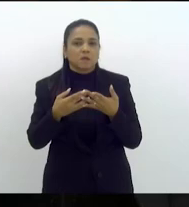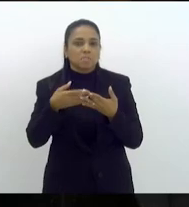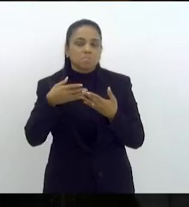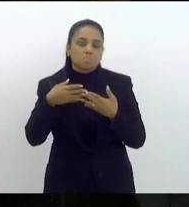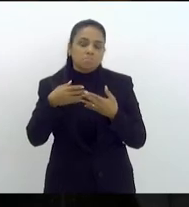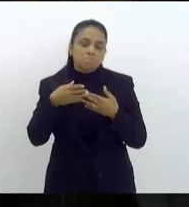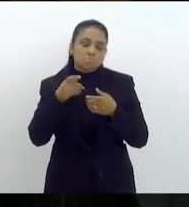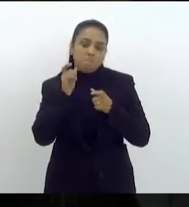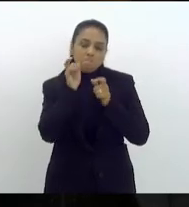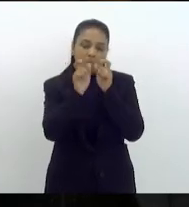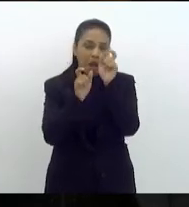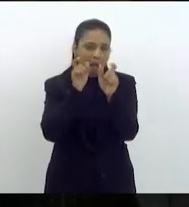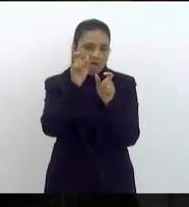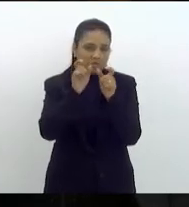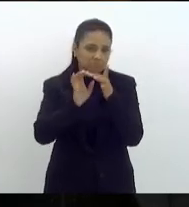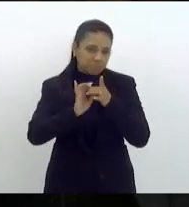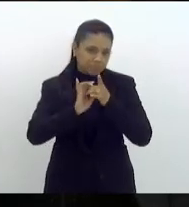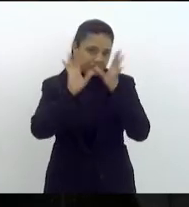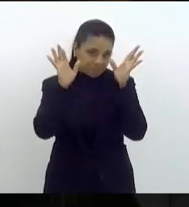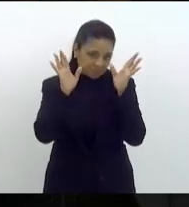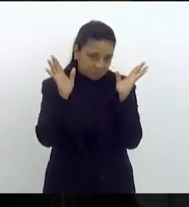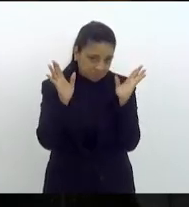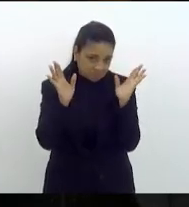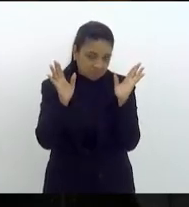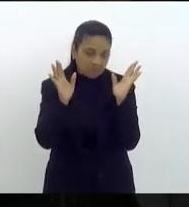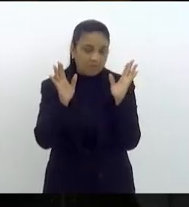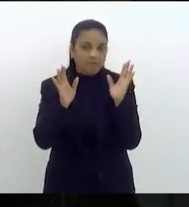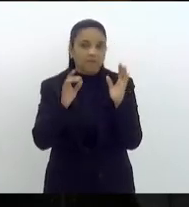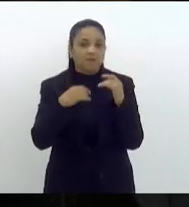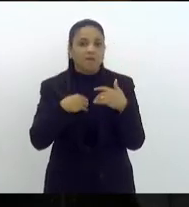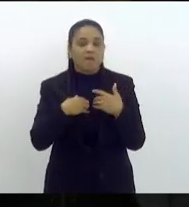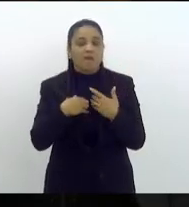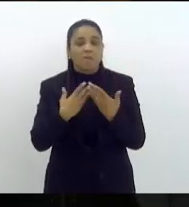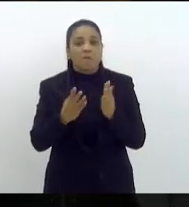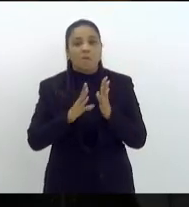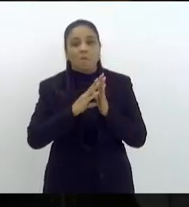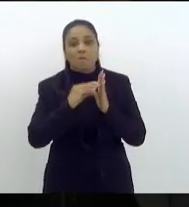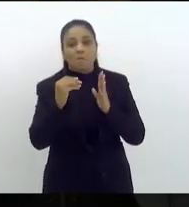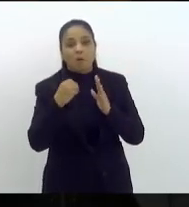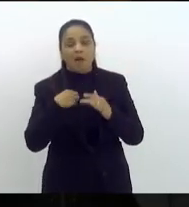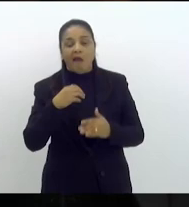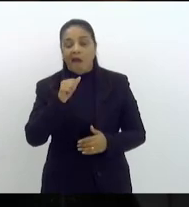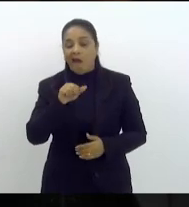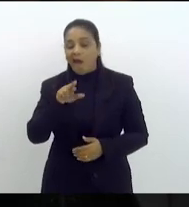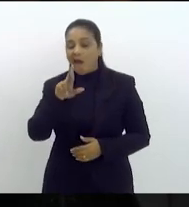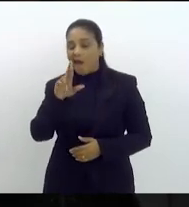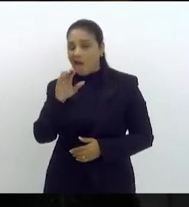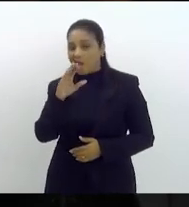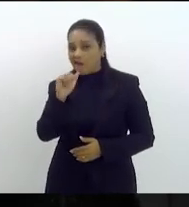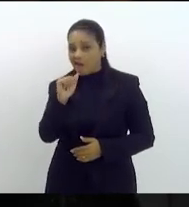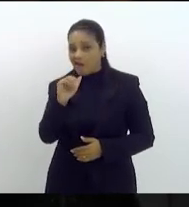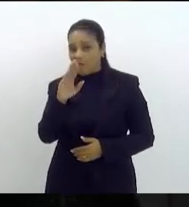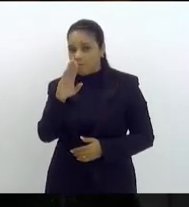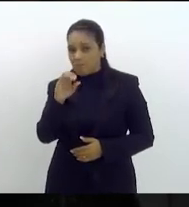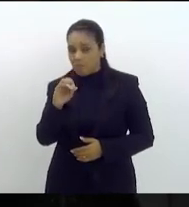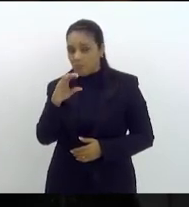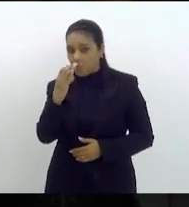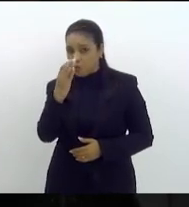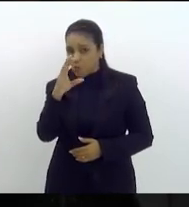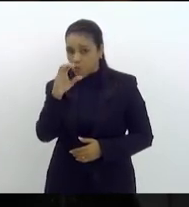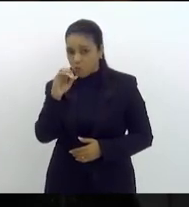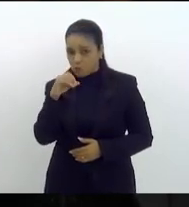lançadas ao vento tá na moda falar em arcabouço o meu acabou